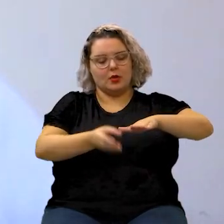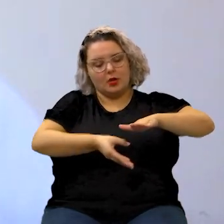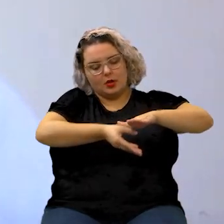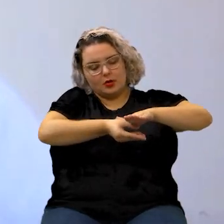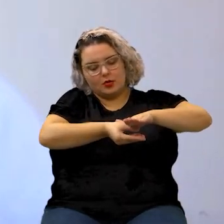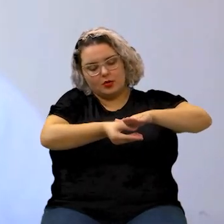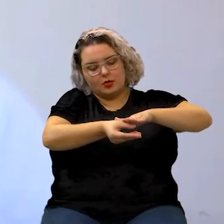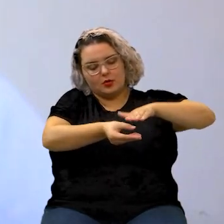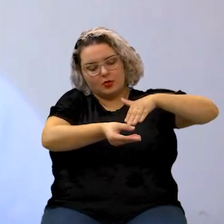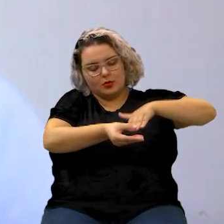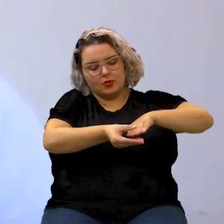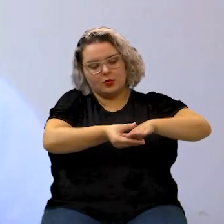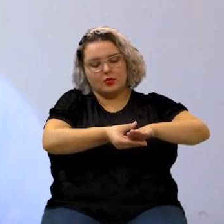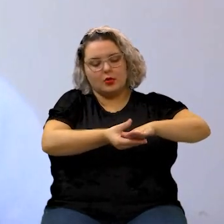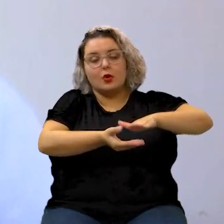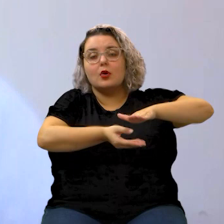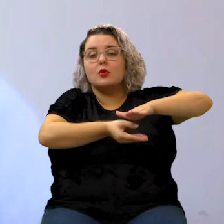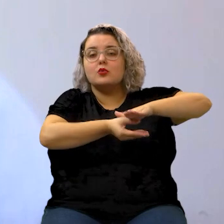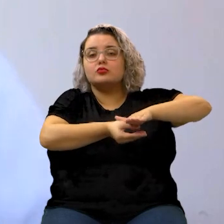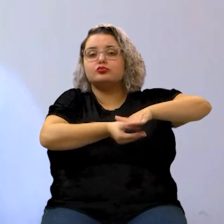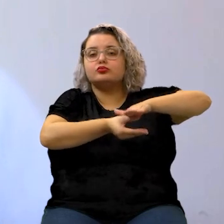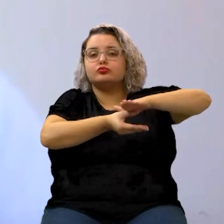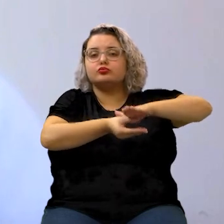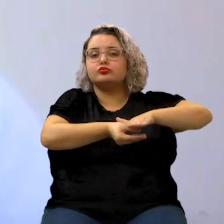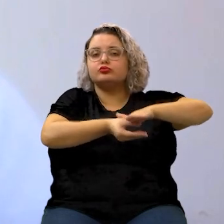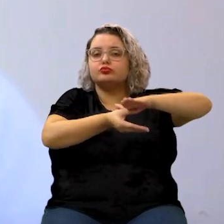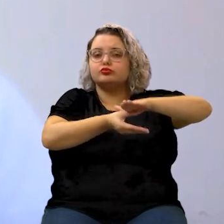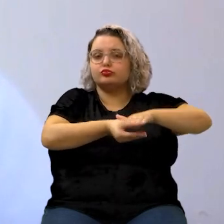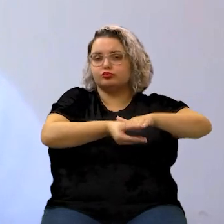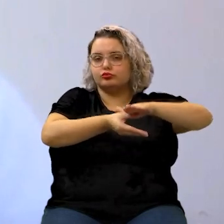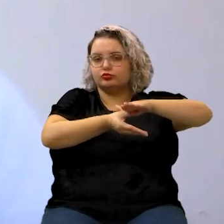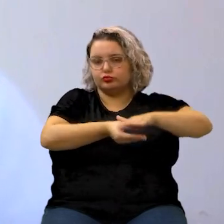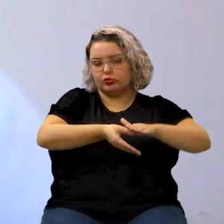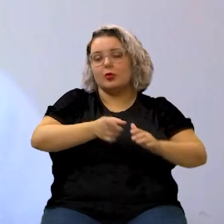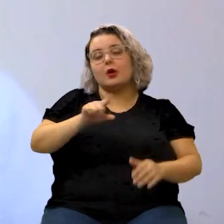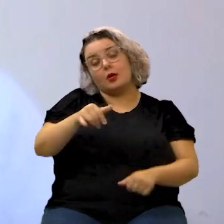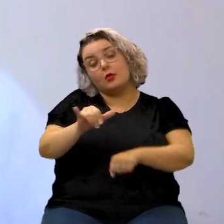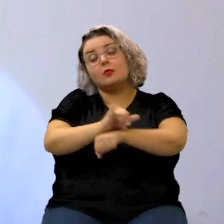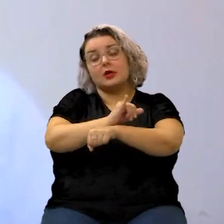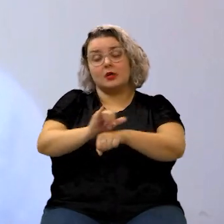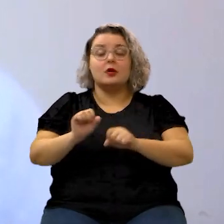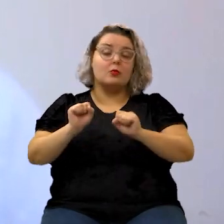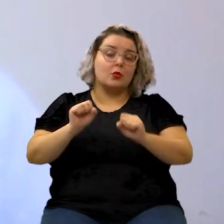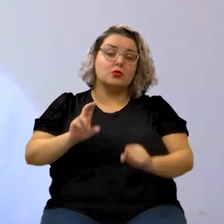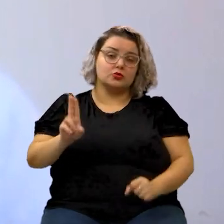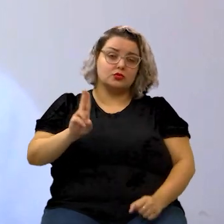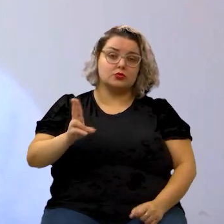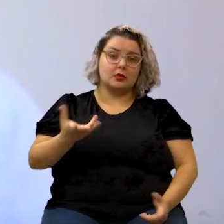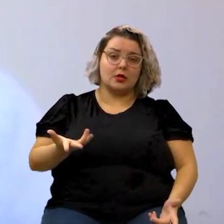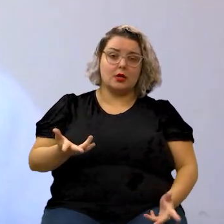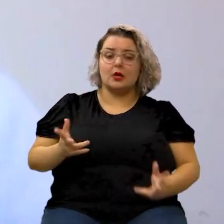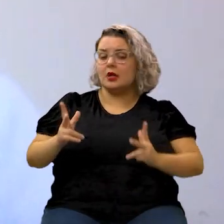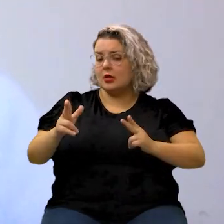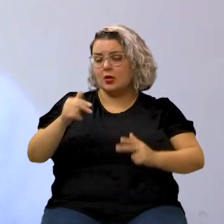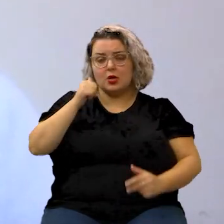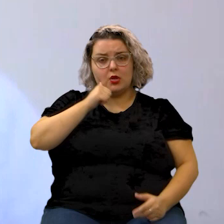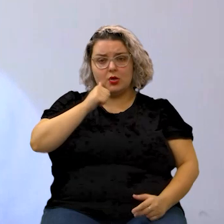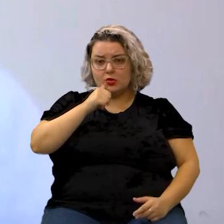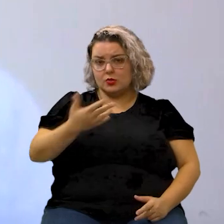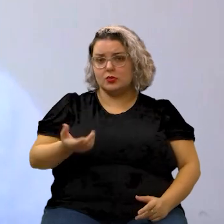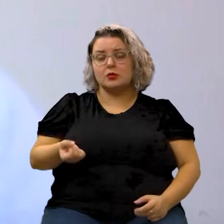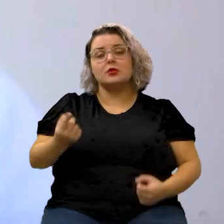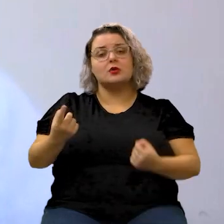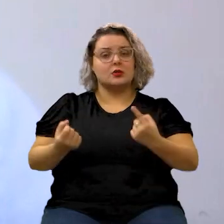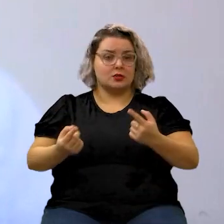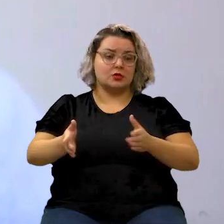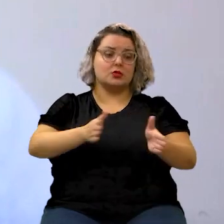e vai ajudar com que o seu pé fique com mais amortecimento, tá? É uma das estratégias que a gente pode usar. E a mesma coisa das mulheres.